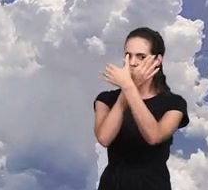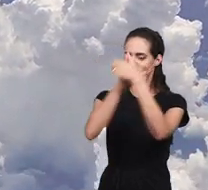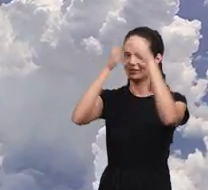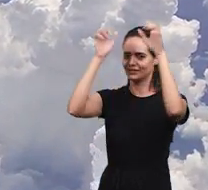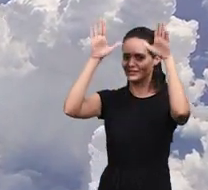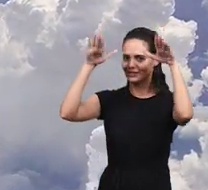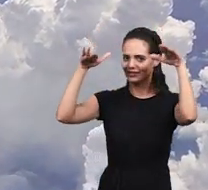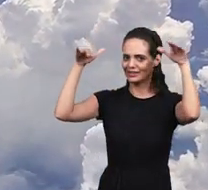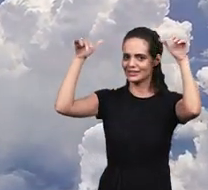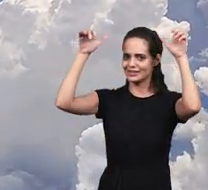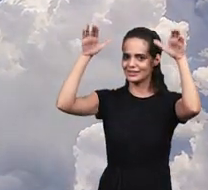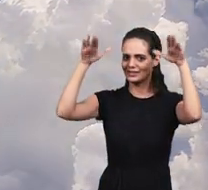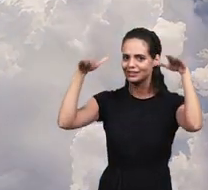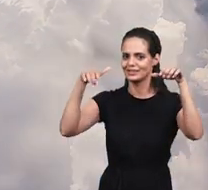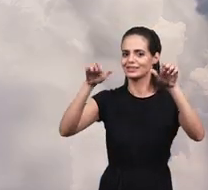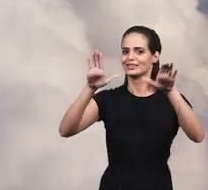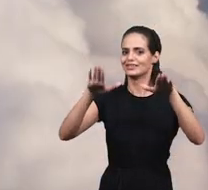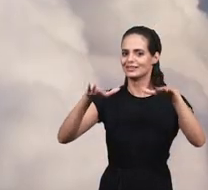querubins e